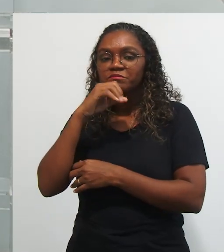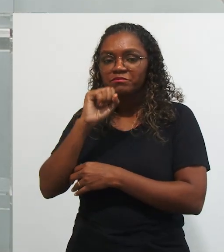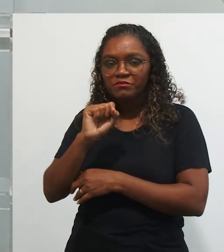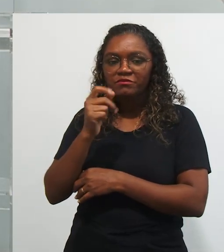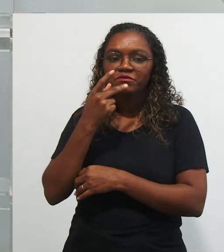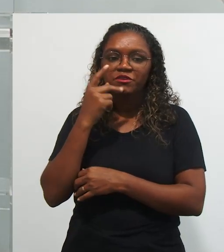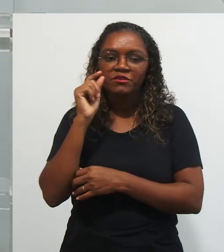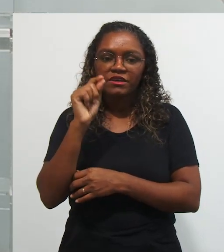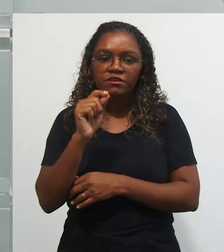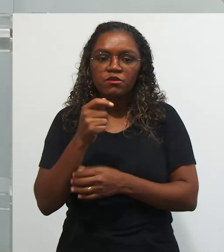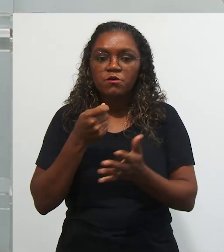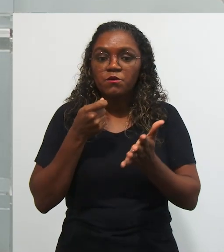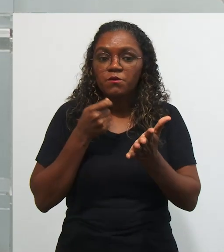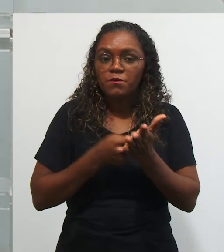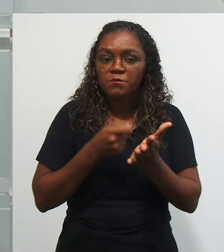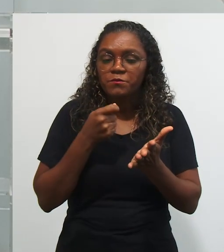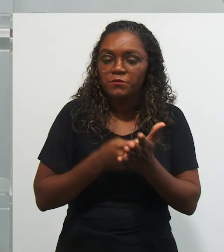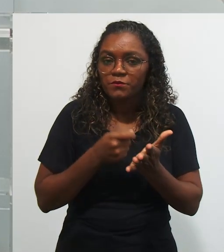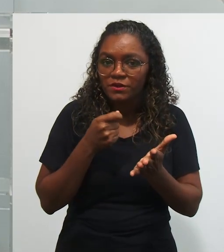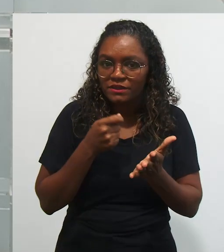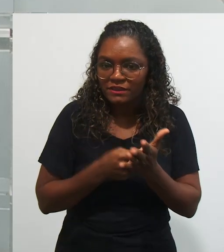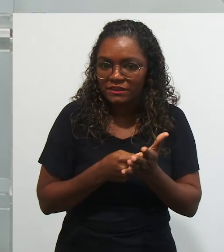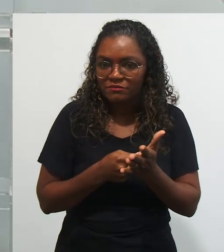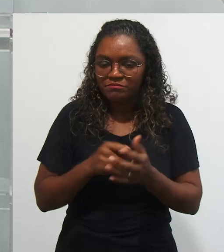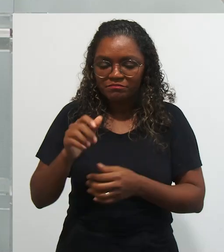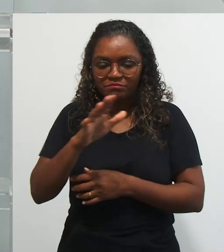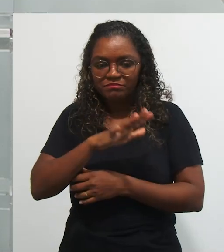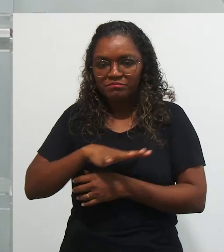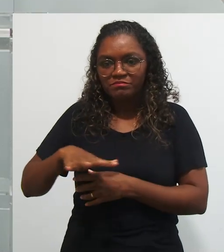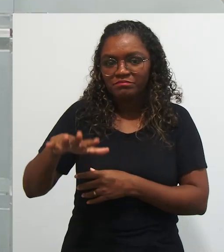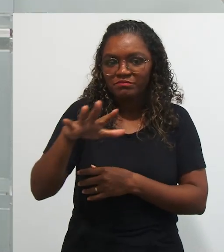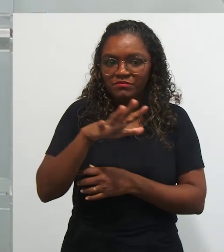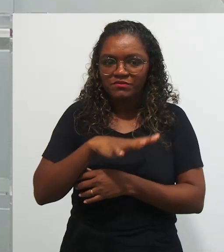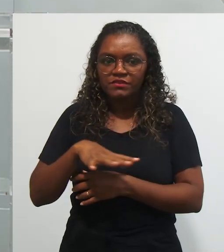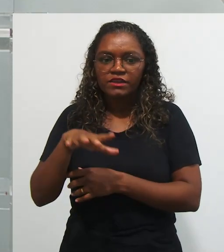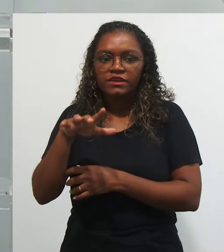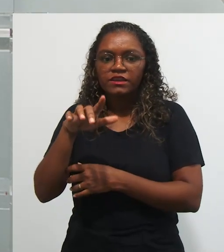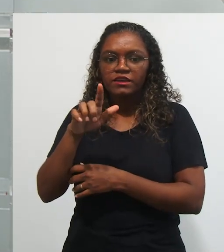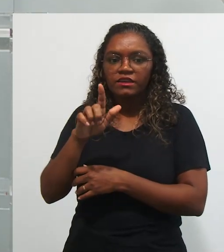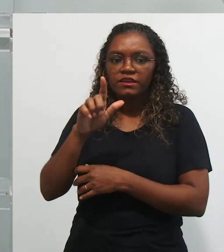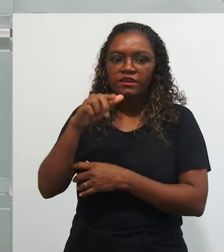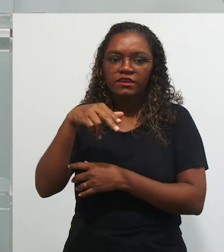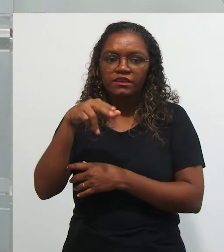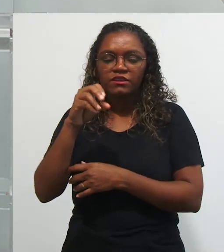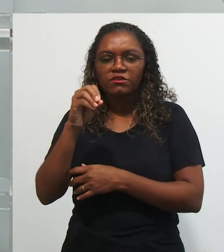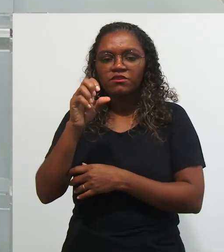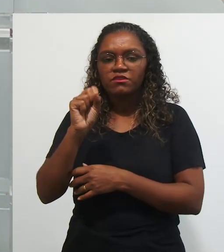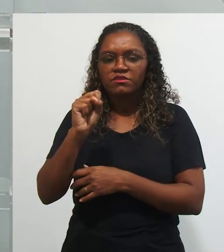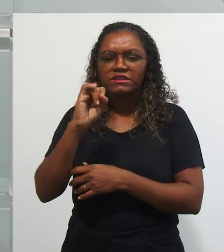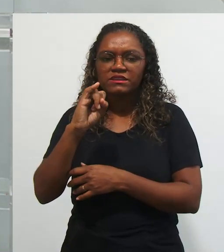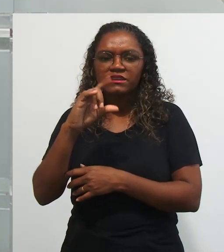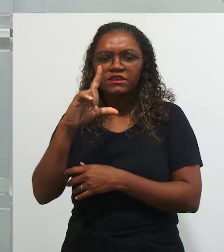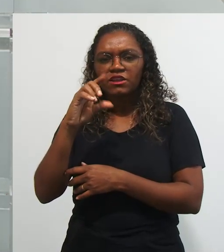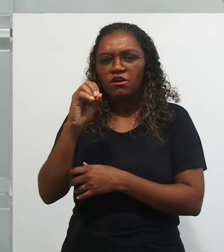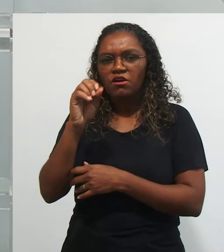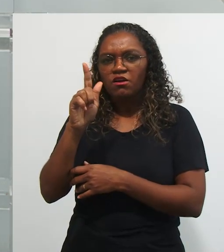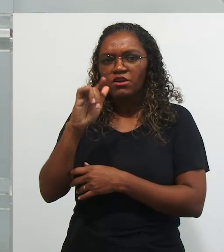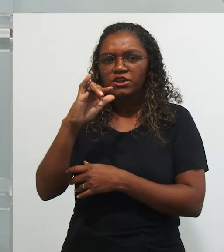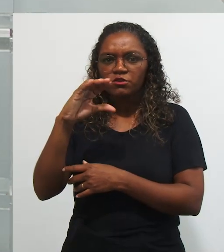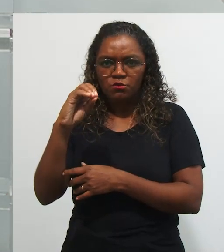quê? Olha, ele exige esses momentos de um ciclo gnosiológico. Olha, fica aí. Mas você sabe o que